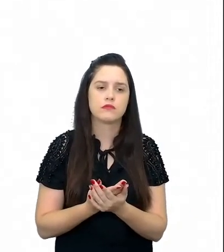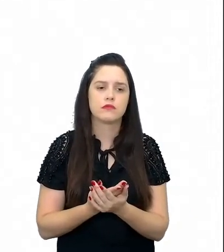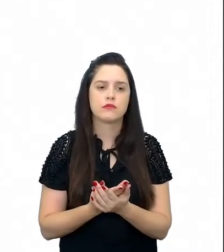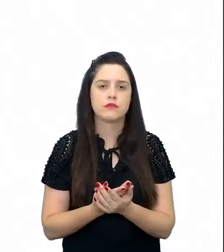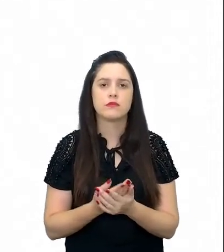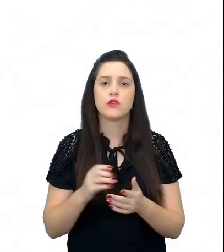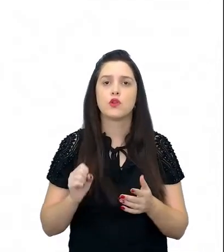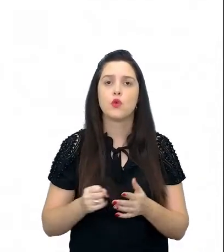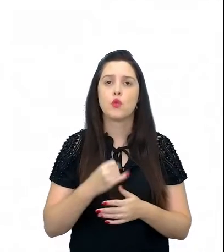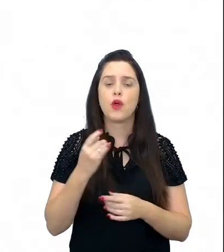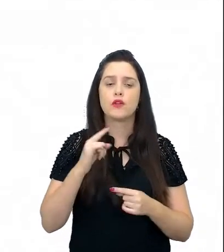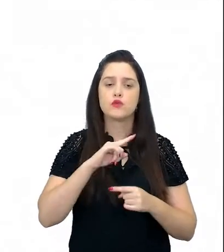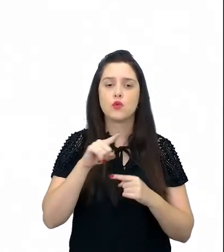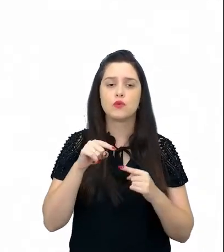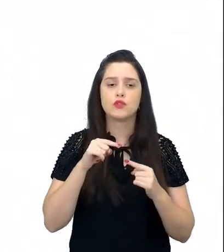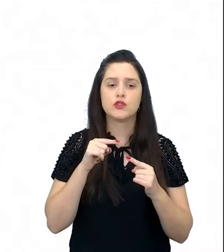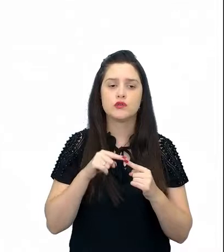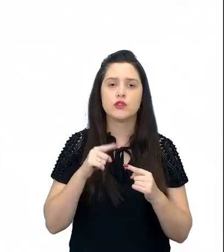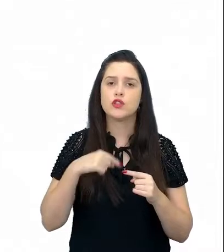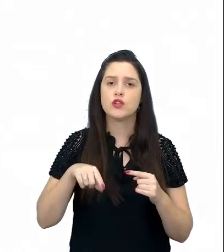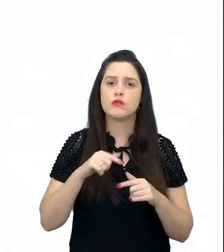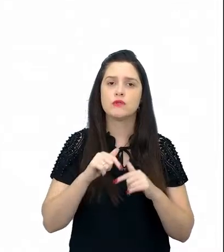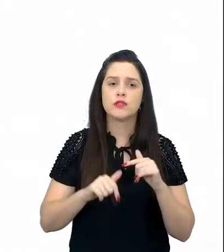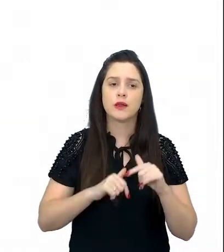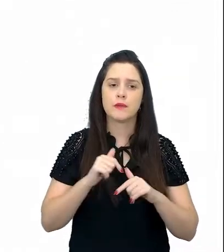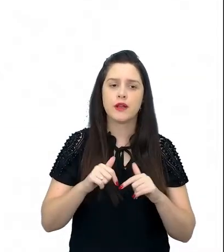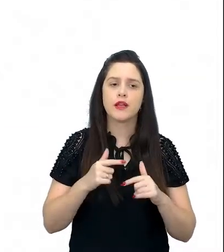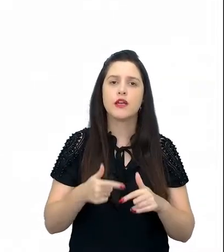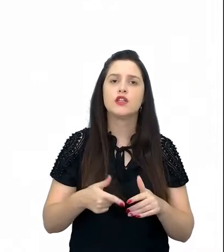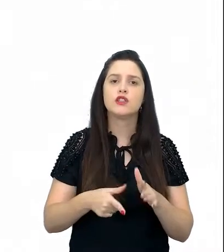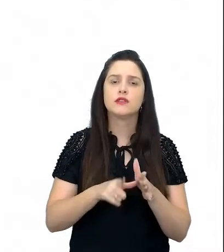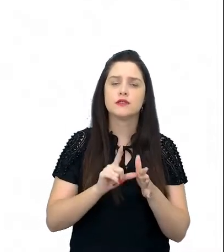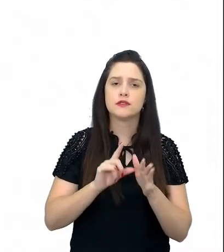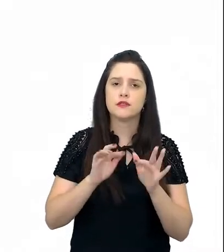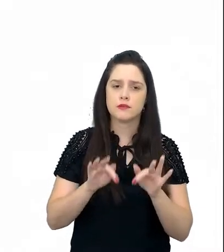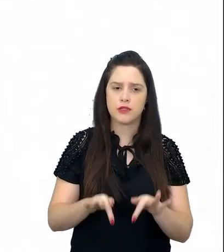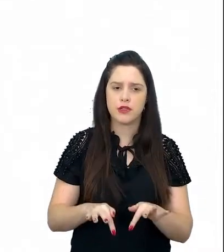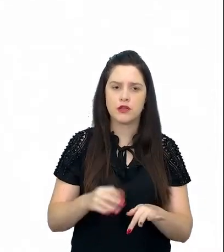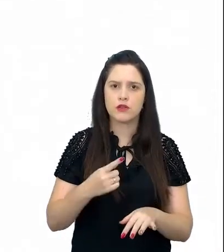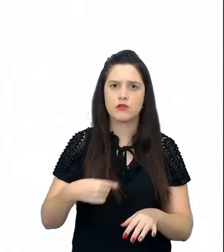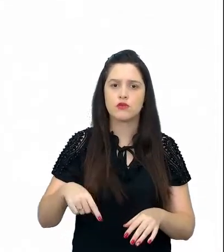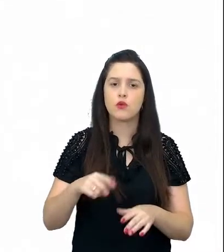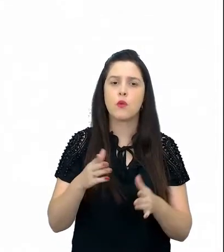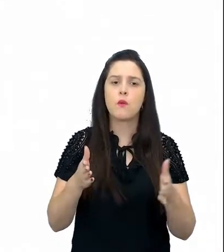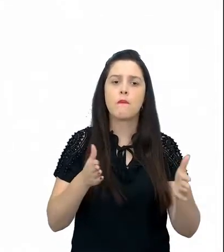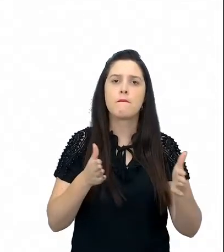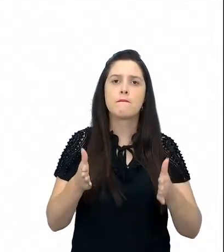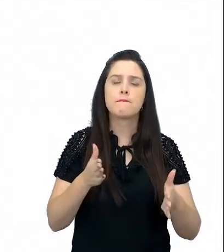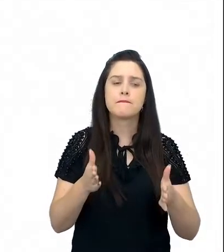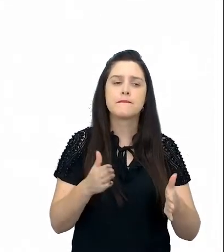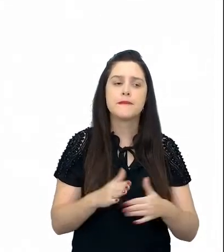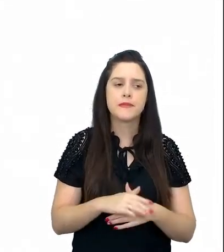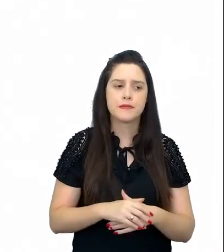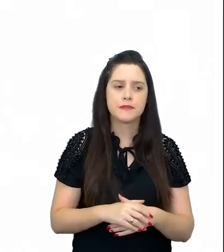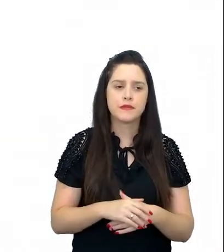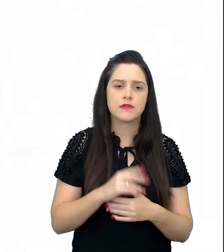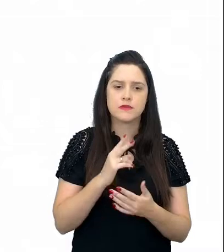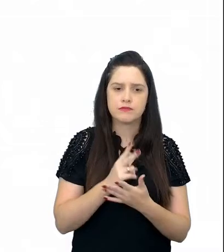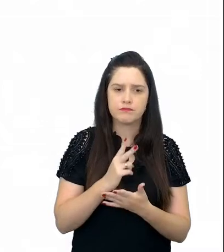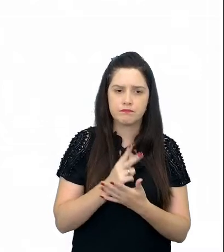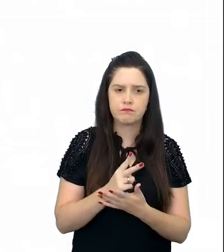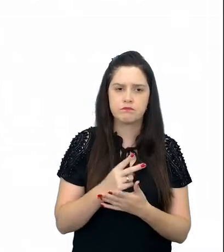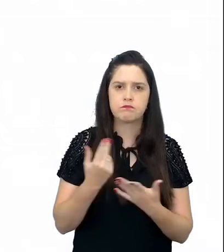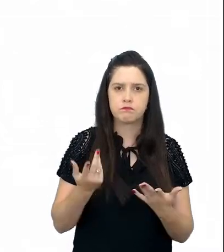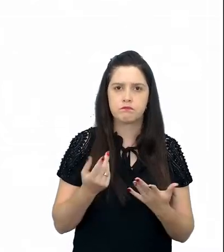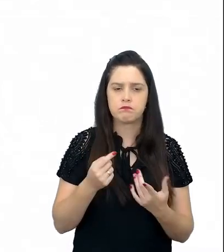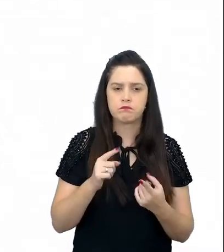Quais são os objetivos? O que a gente vai trabalhar? Então, a gente vai tentar aqui com vocês discorrer um pouquinho mais a respeito dessas aulas.